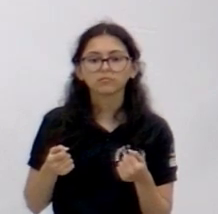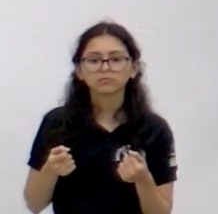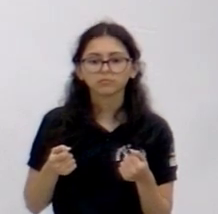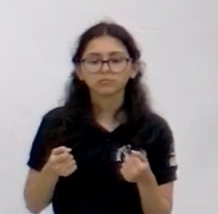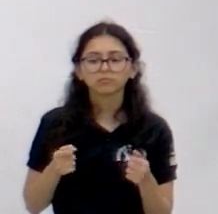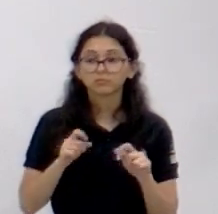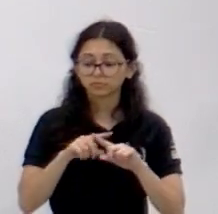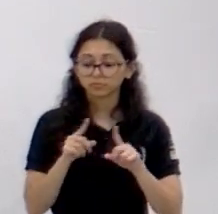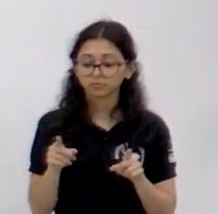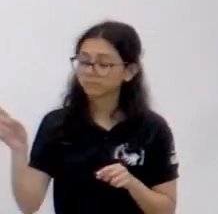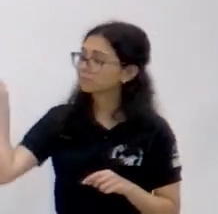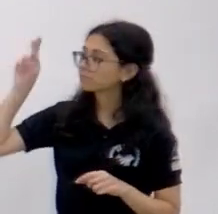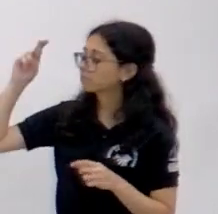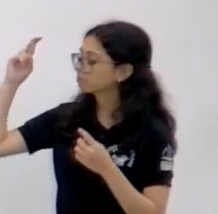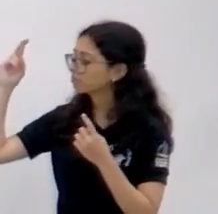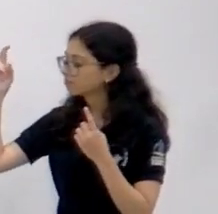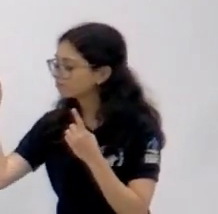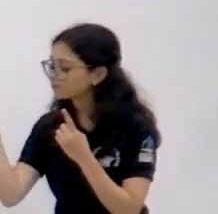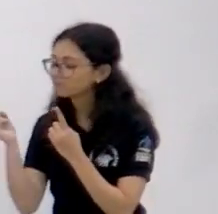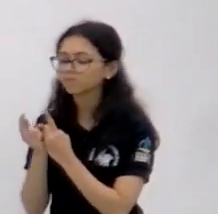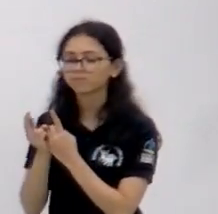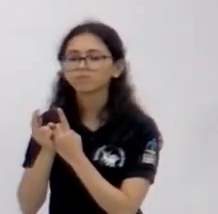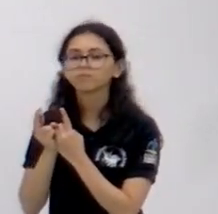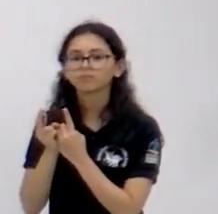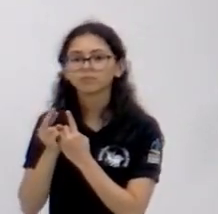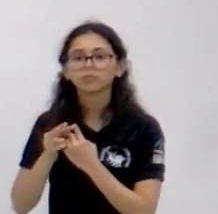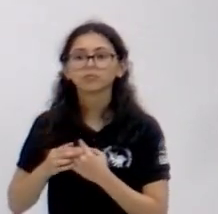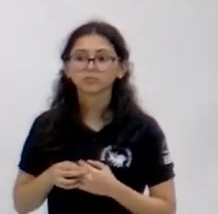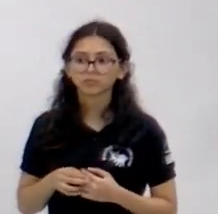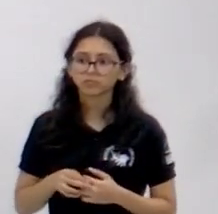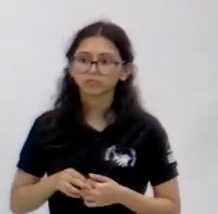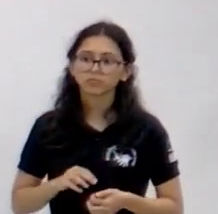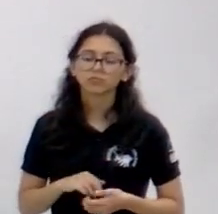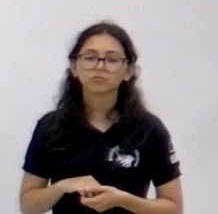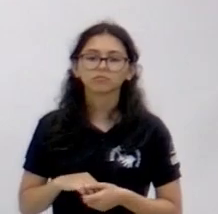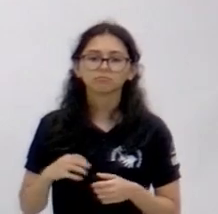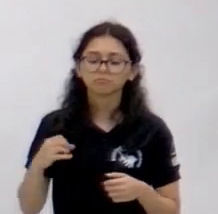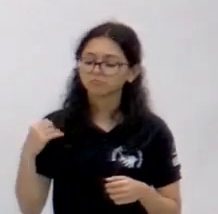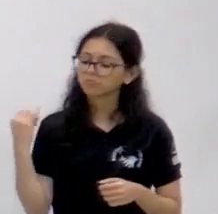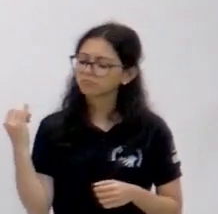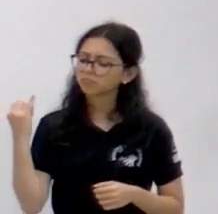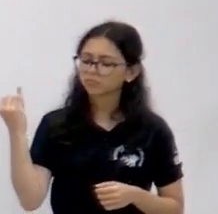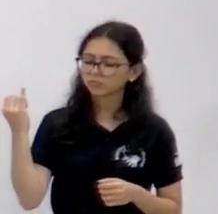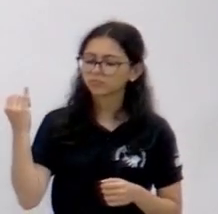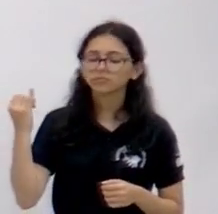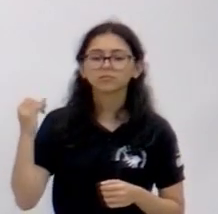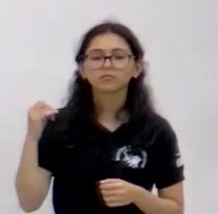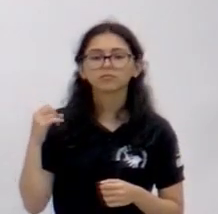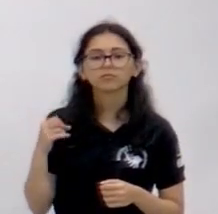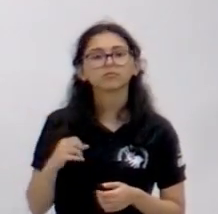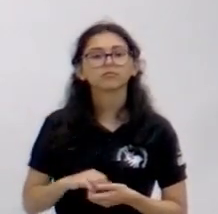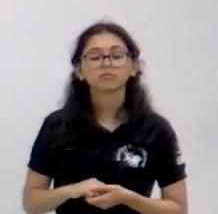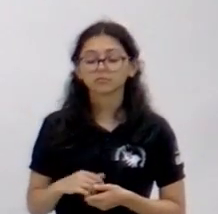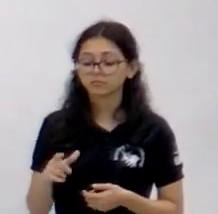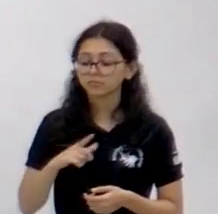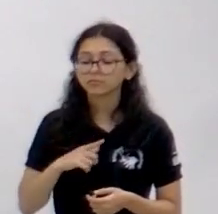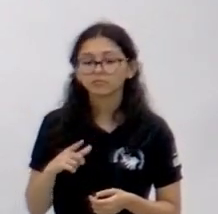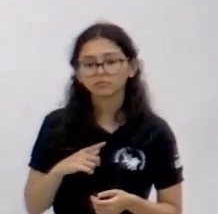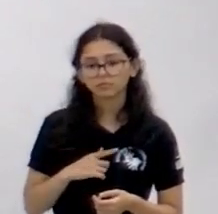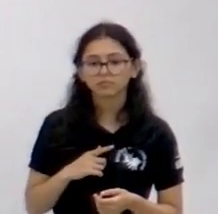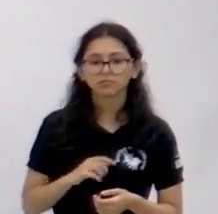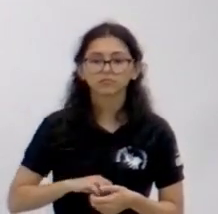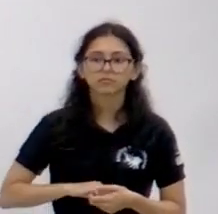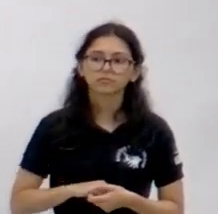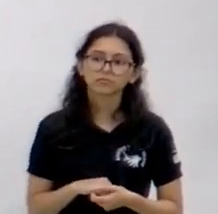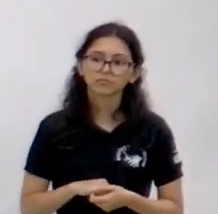percebia. Quantas vezes a gente se sente assim? Um fraco derrotado, nem começa a lutar, a gente já se depara com os problemas e